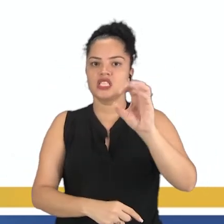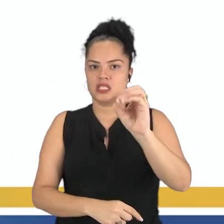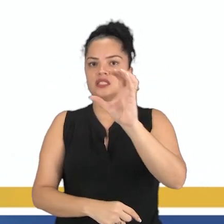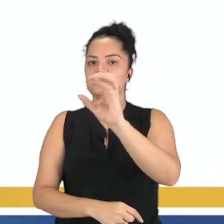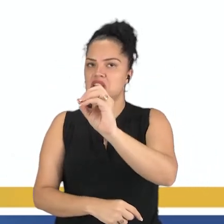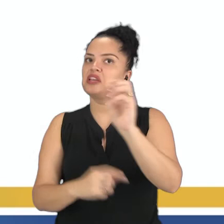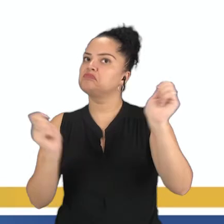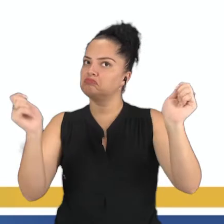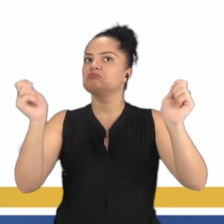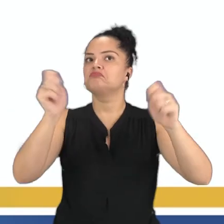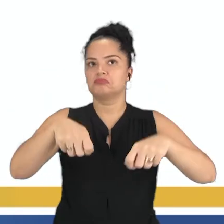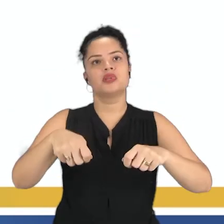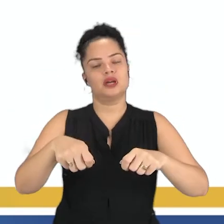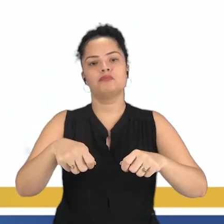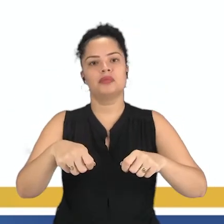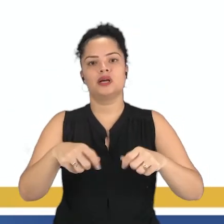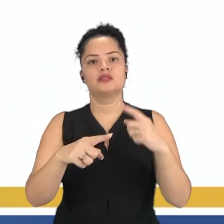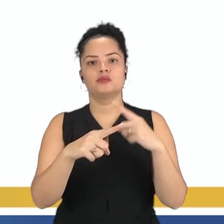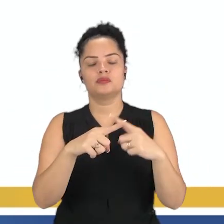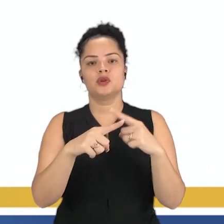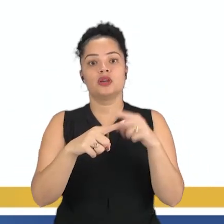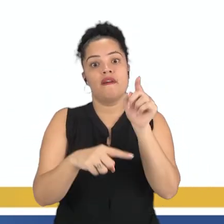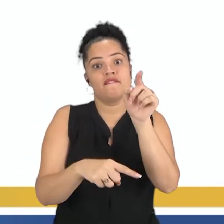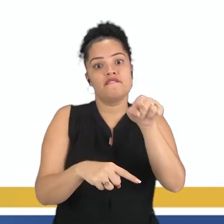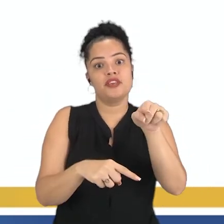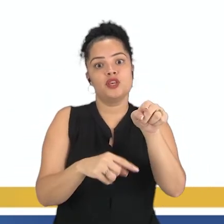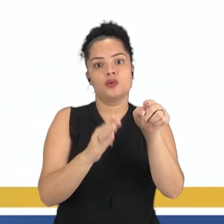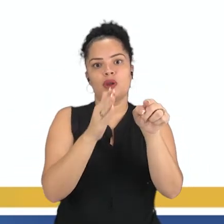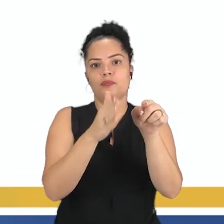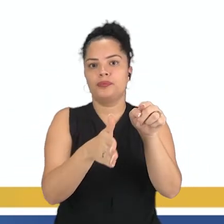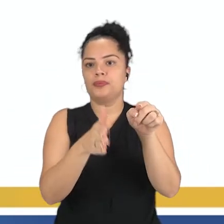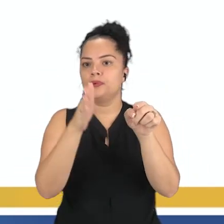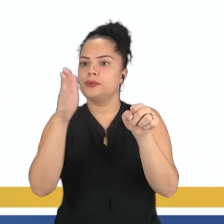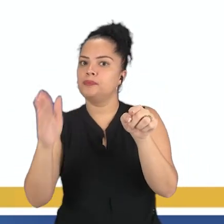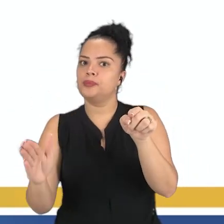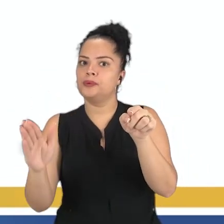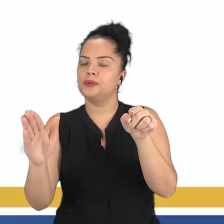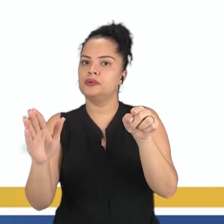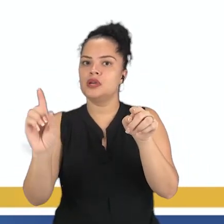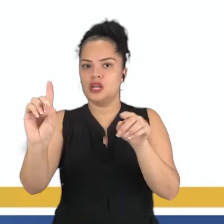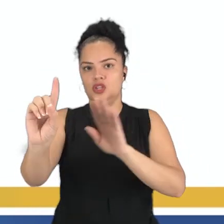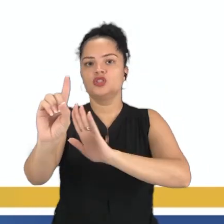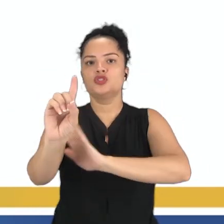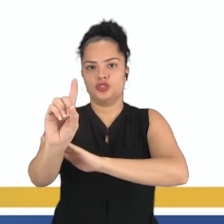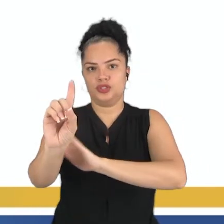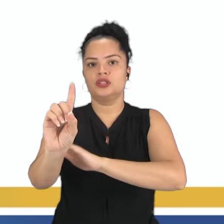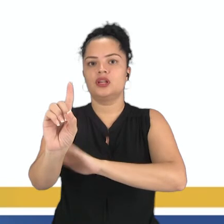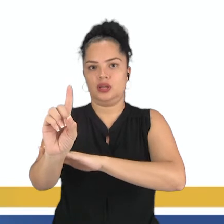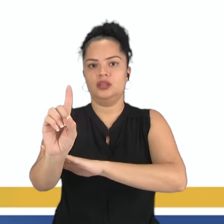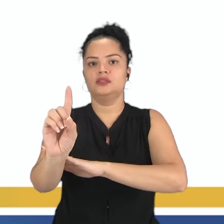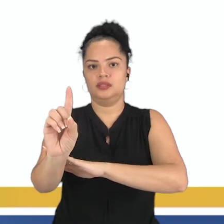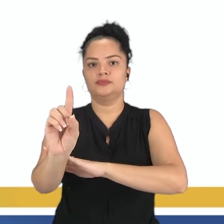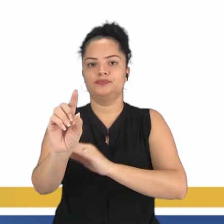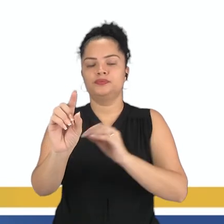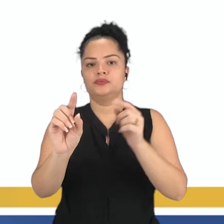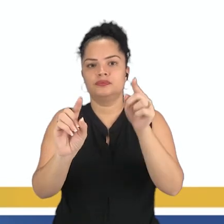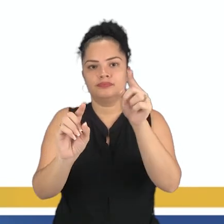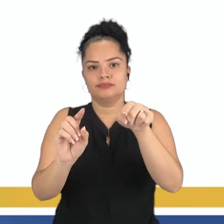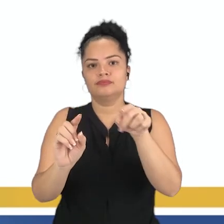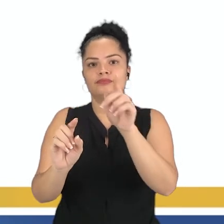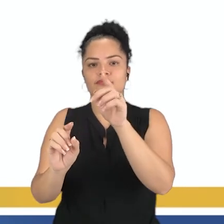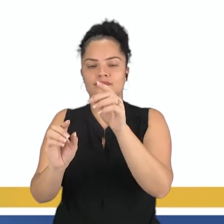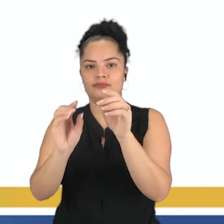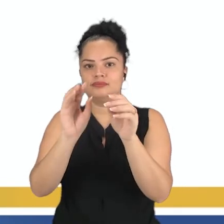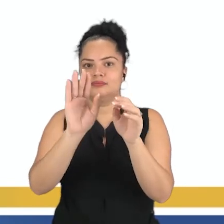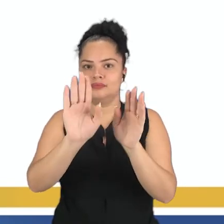ó, a vírgula vai andar duas casas para a direita. Na hora que eu multiplicar por 100 aqui, a vírgula vai andar duas casas para a